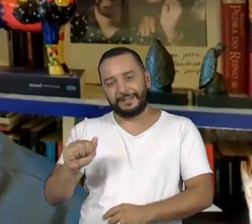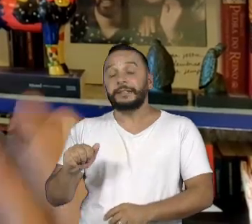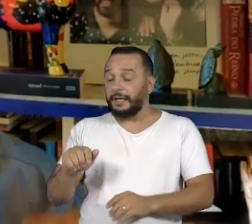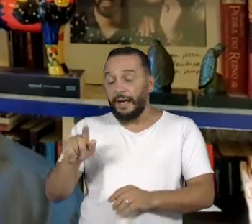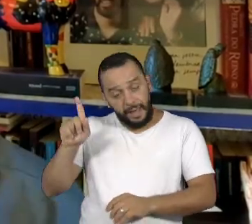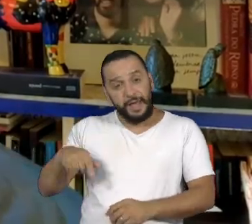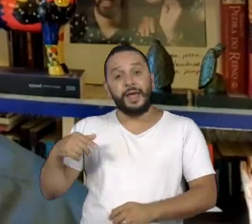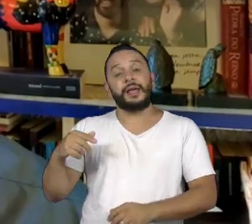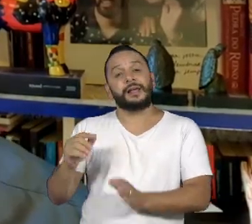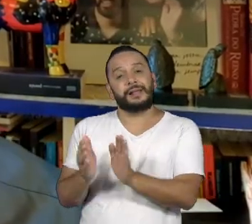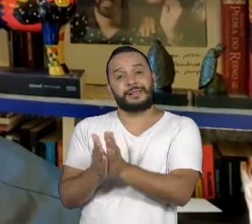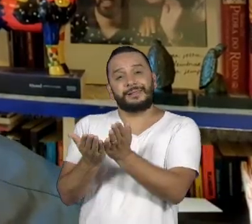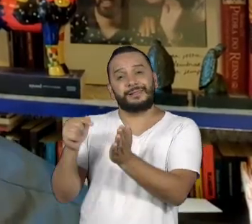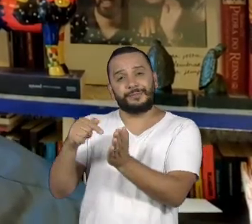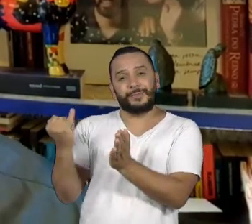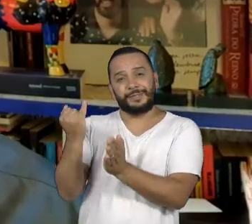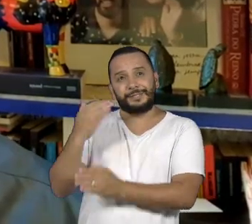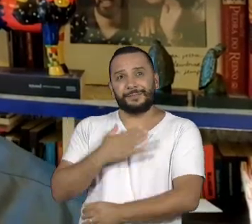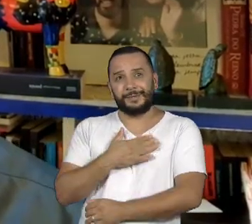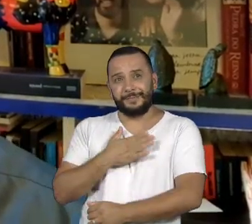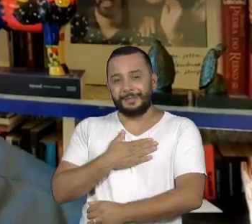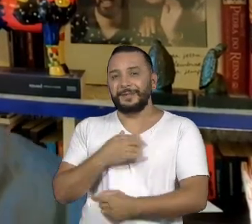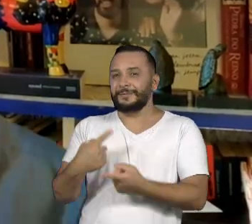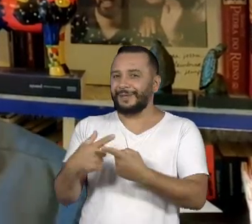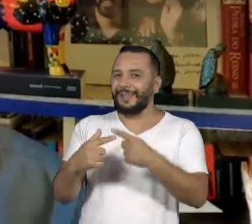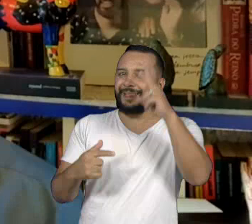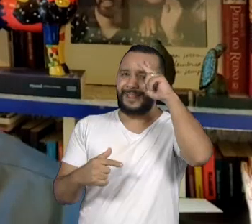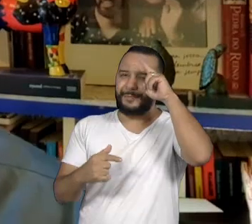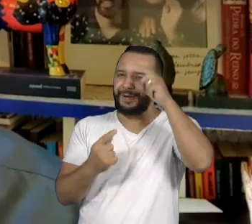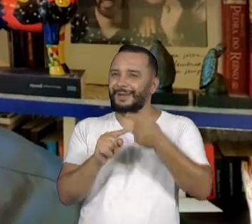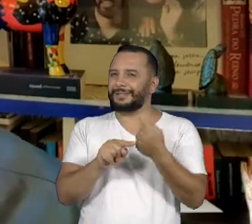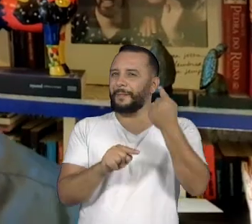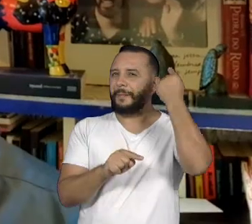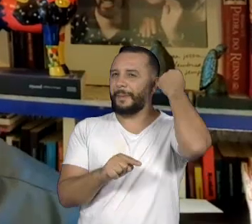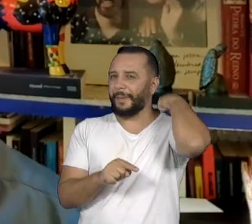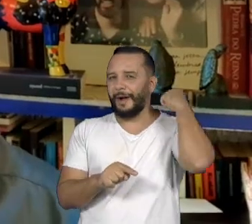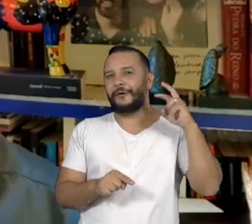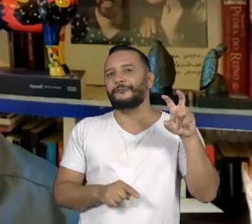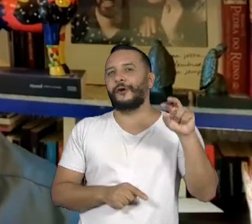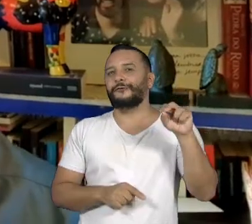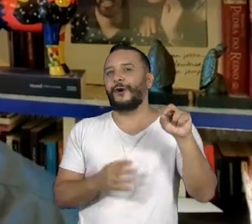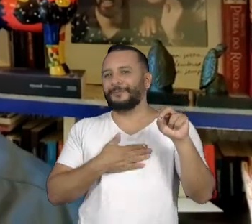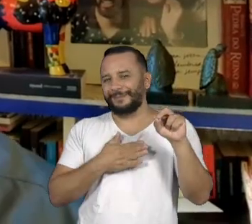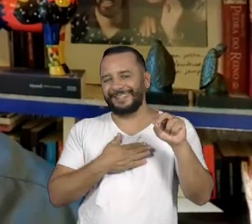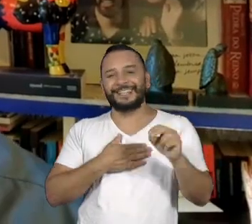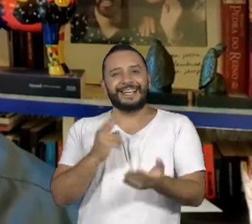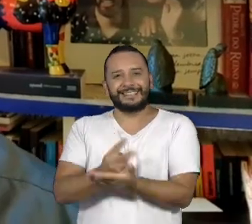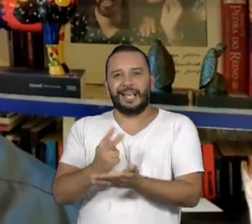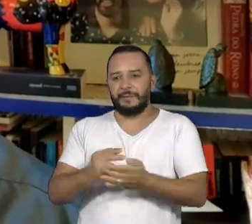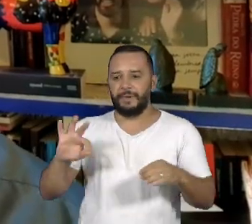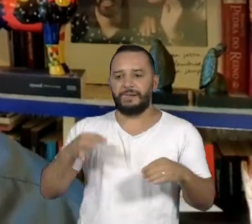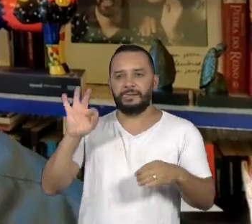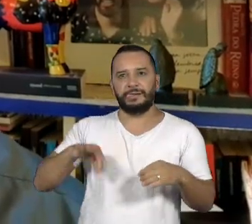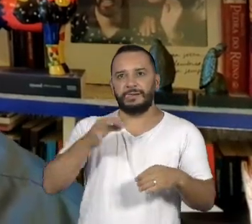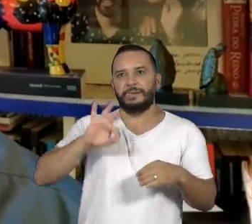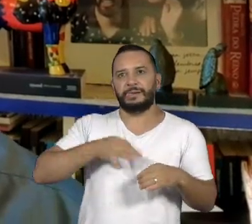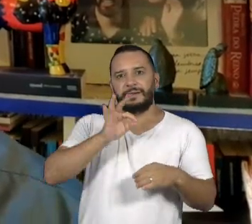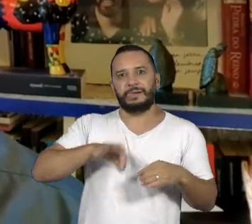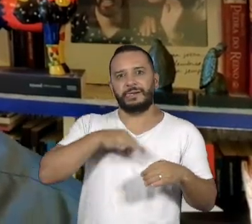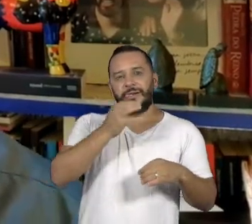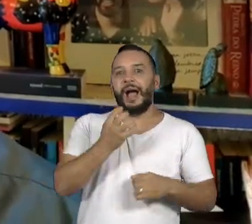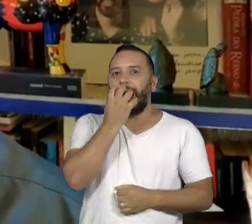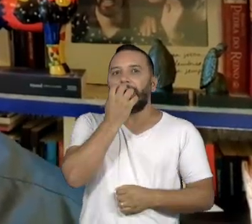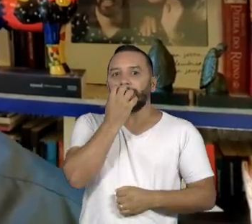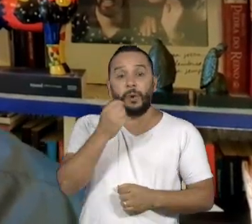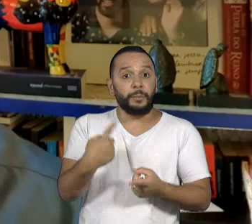porque é muito também um livro de memórias. Primeiro, eu me lembro muito da minha avó que costurava cachorrinhos de pano para mim porque eu não podia ter um pet